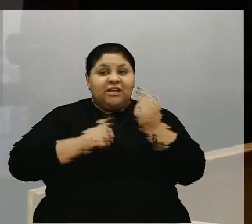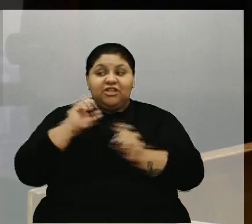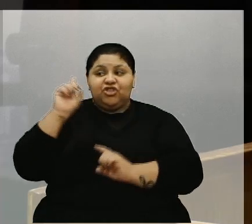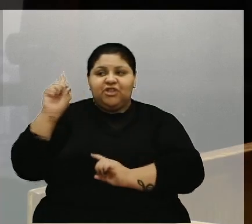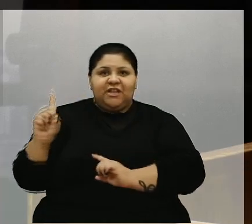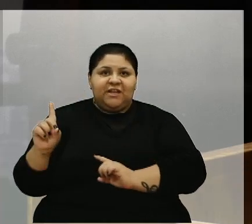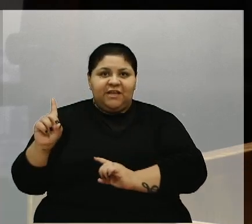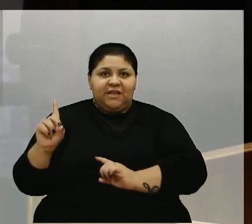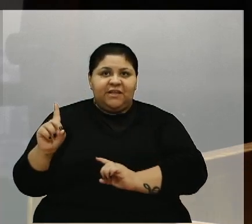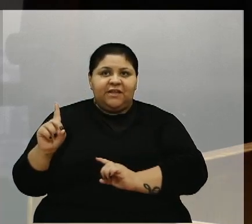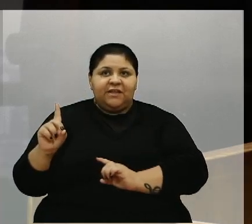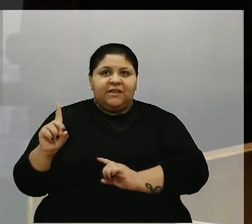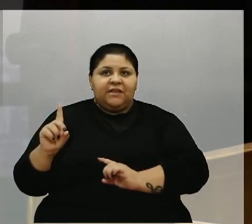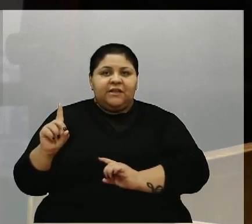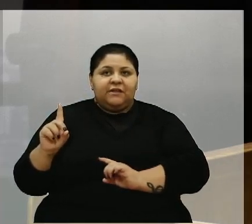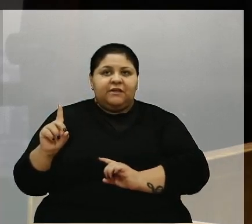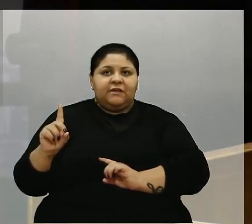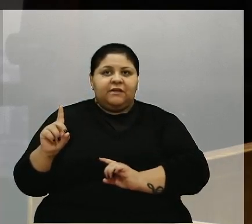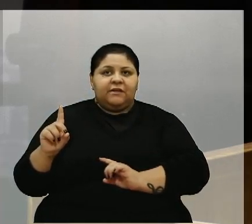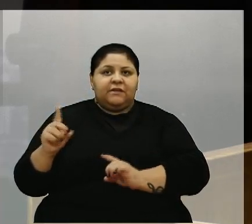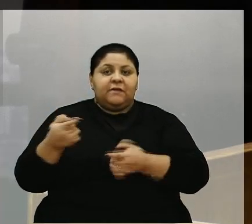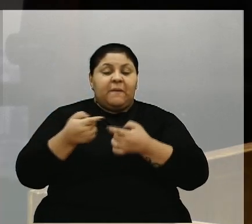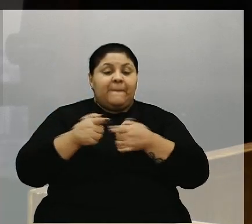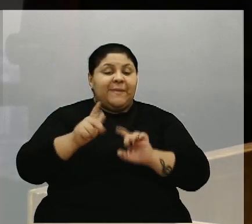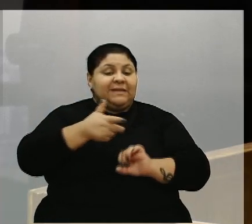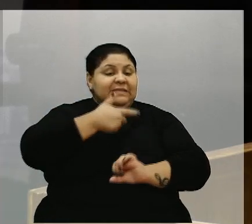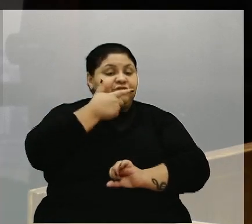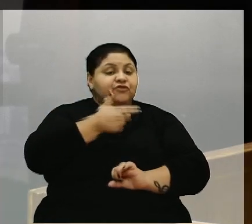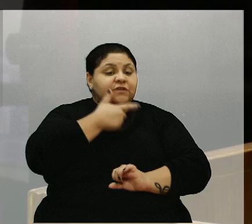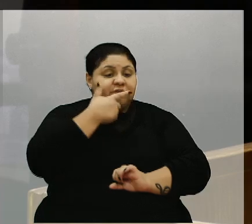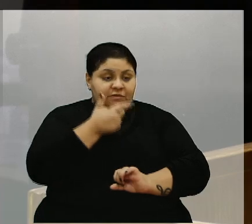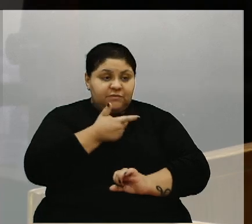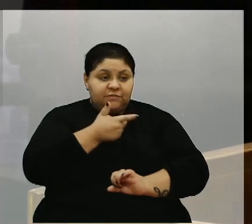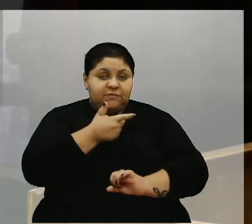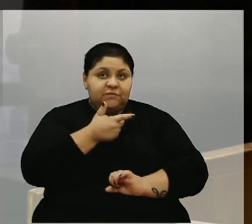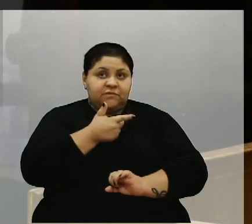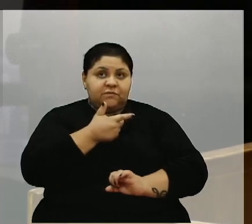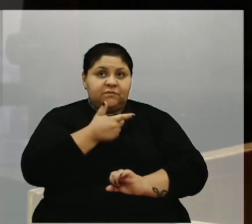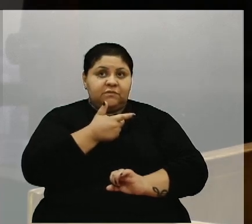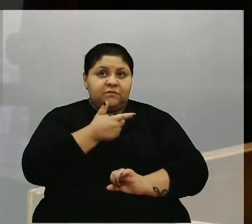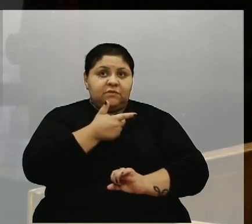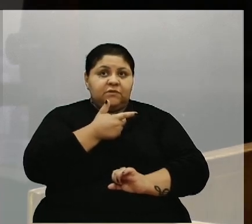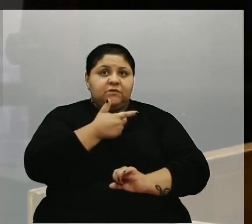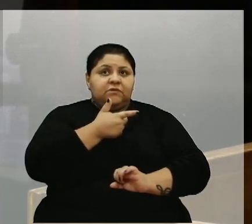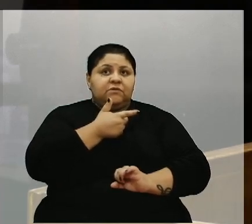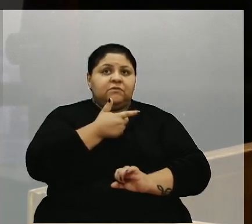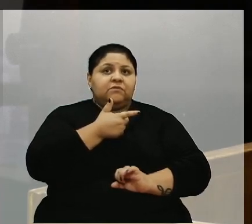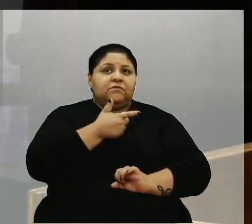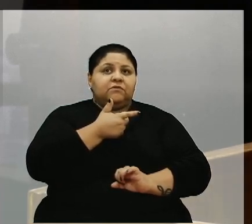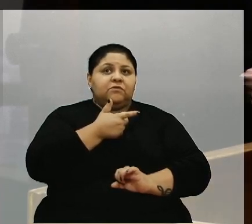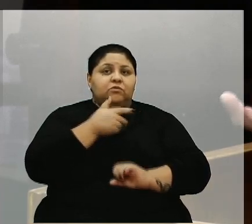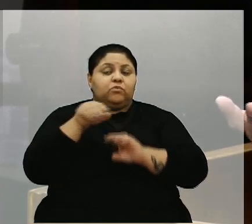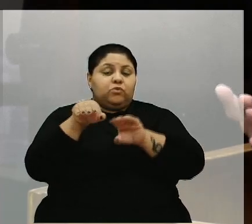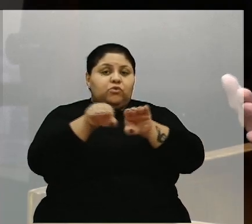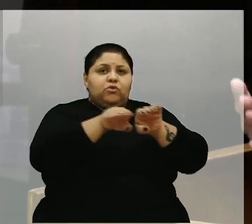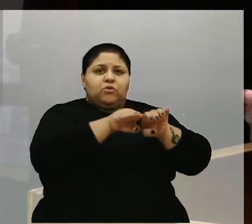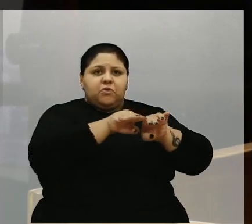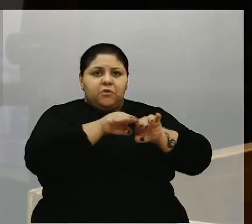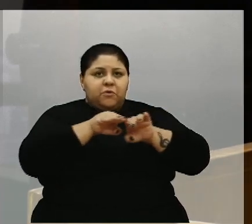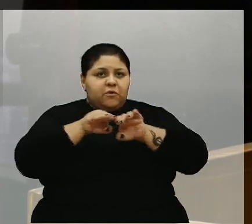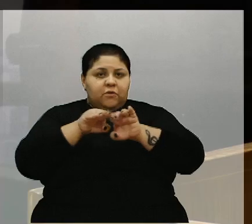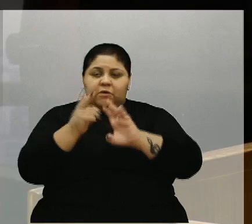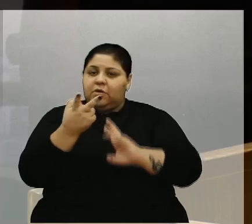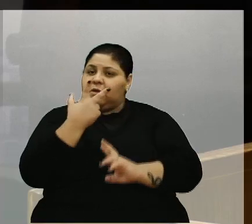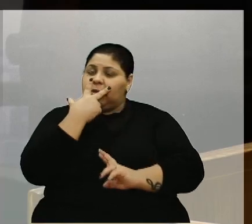que são terraplanista, mas as falas que se lastram no senso comum reproduzem a